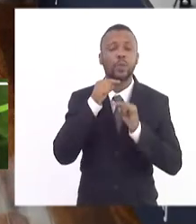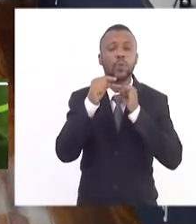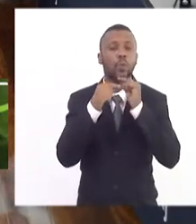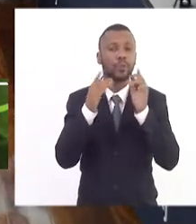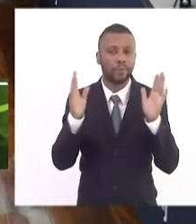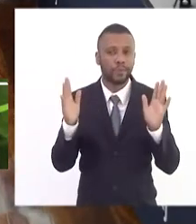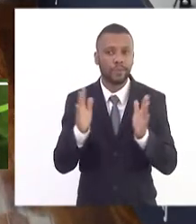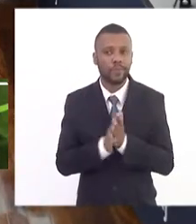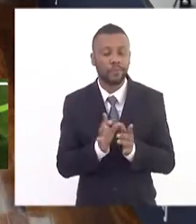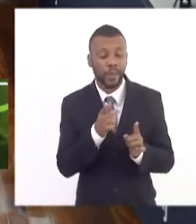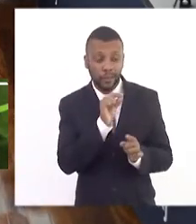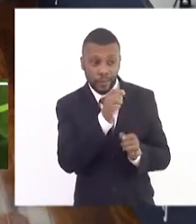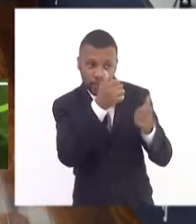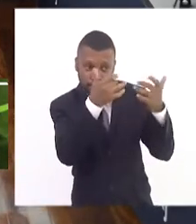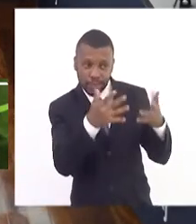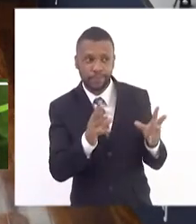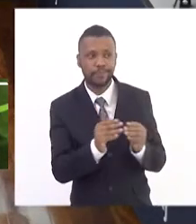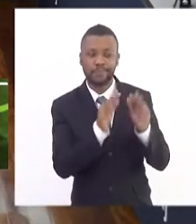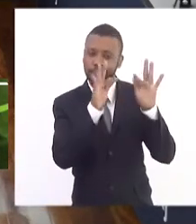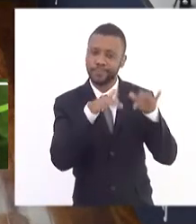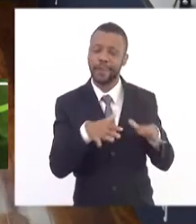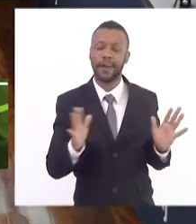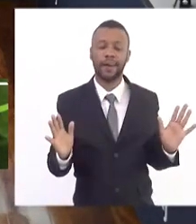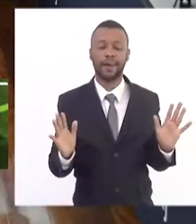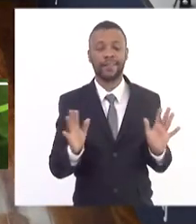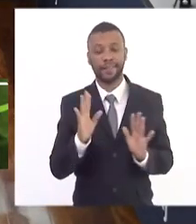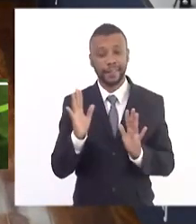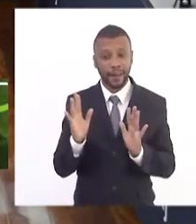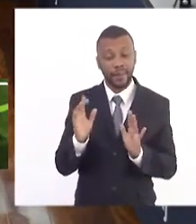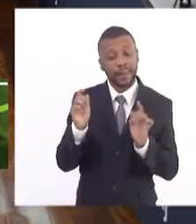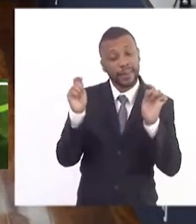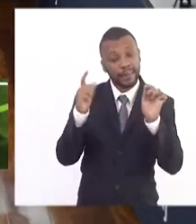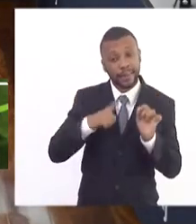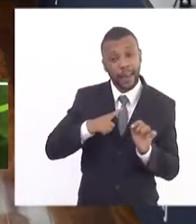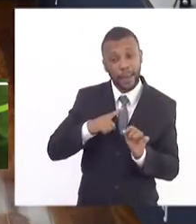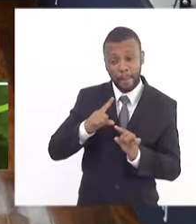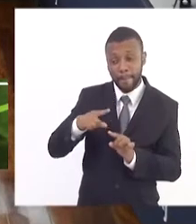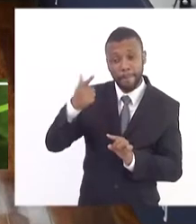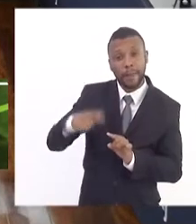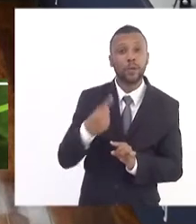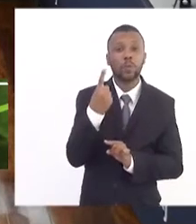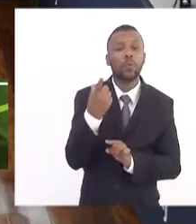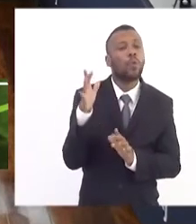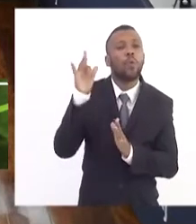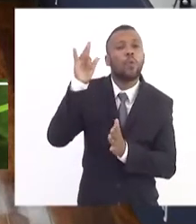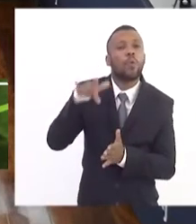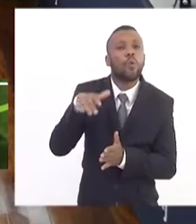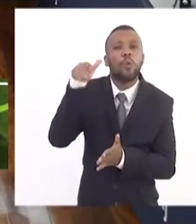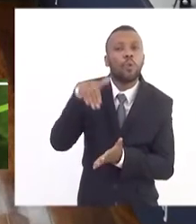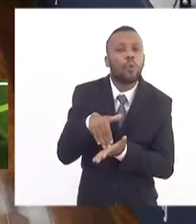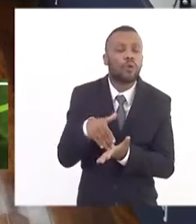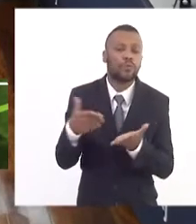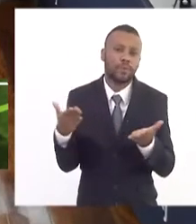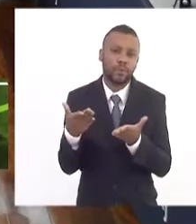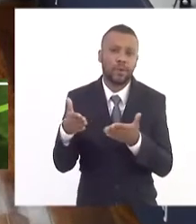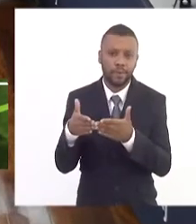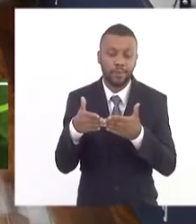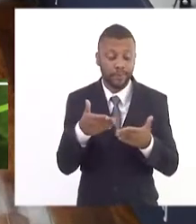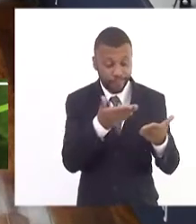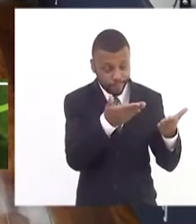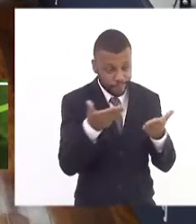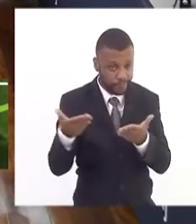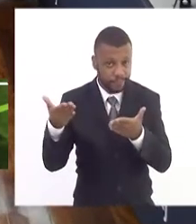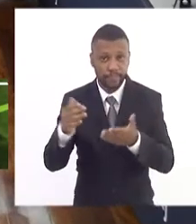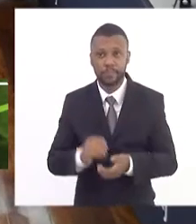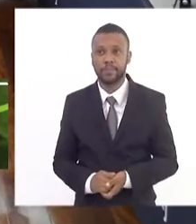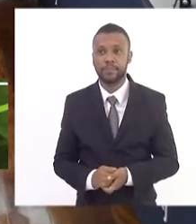a pergunta do deputado. É que você disse que tinha acabado? Não, eu ainda tem mais um. Ah, é o último só agora, por favor. Então, por favor. O outro é só para... Eu